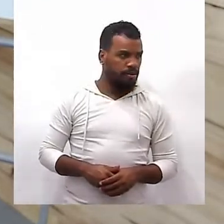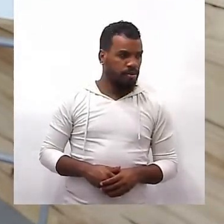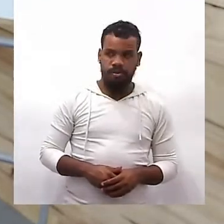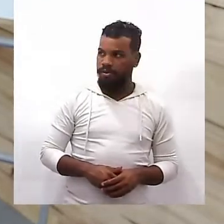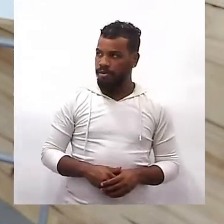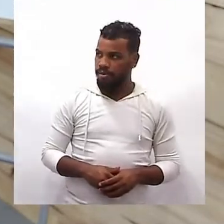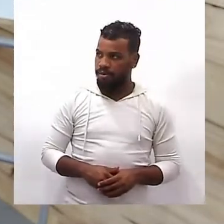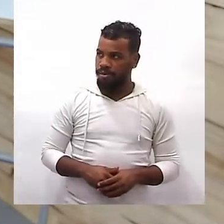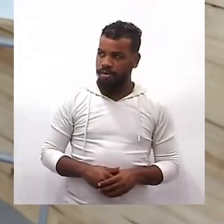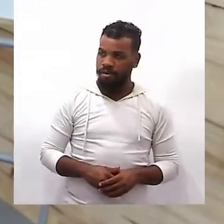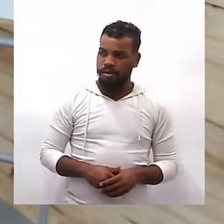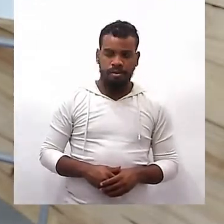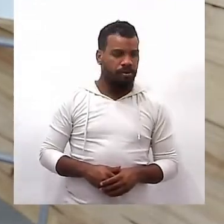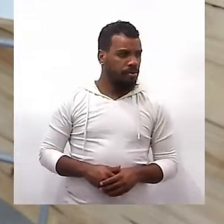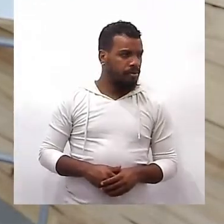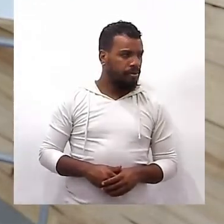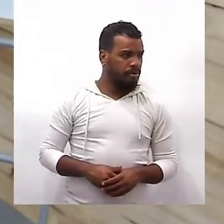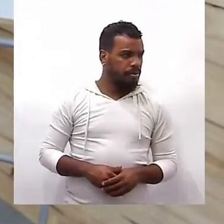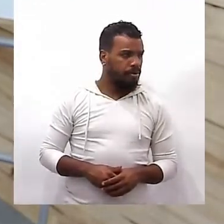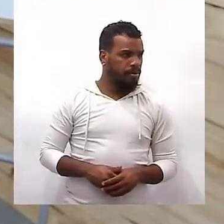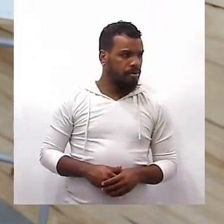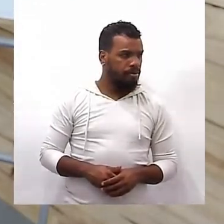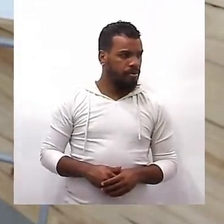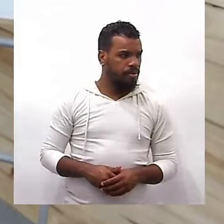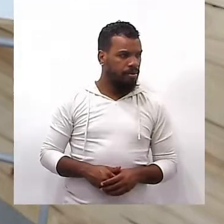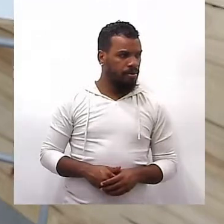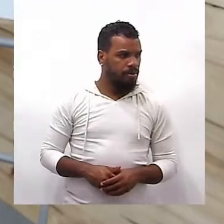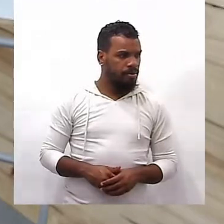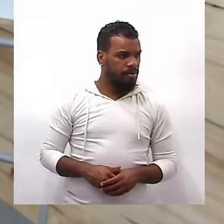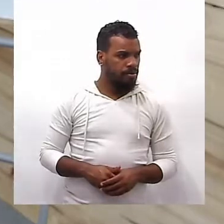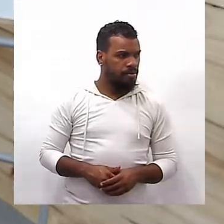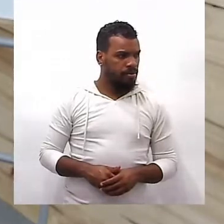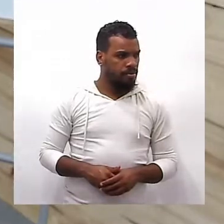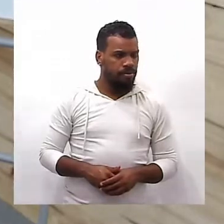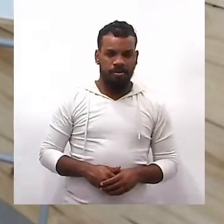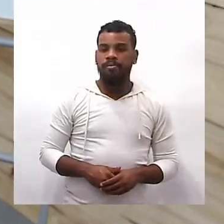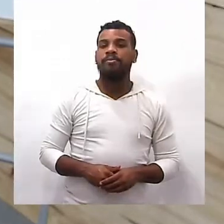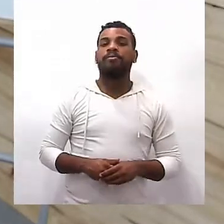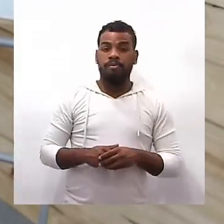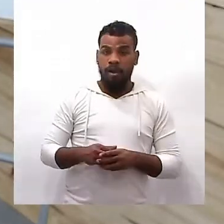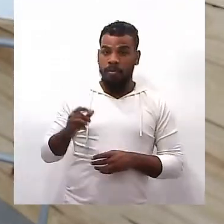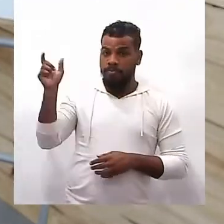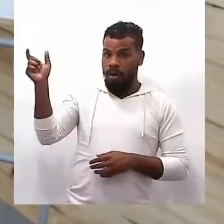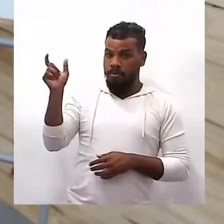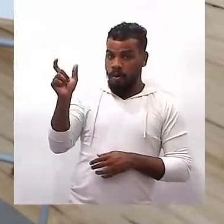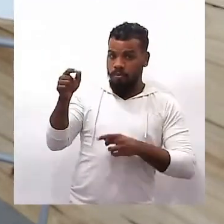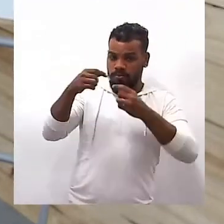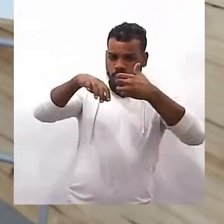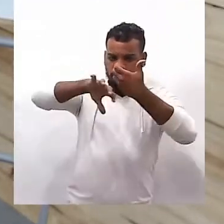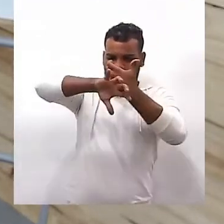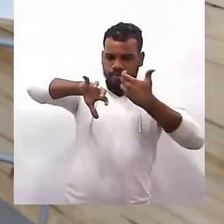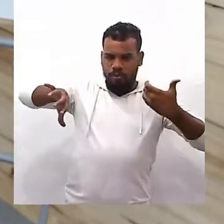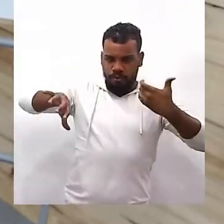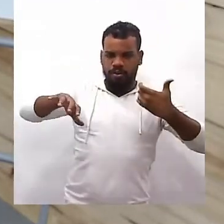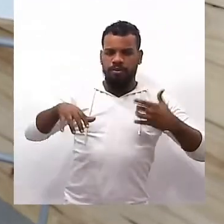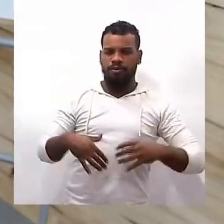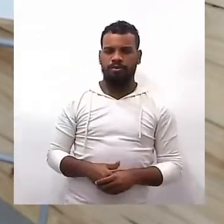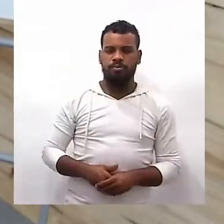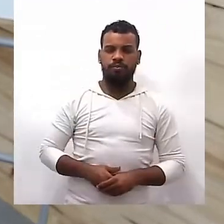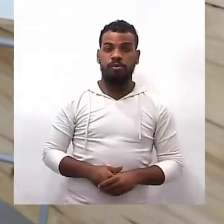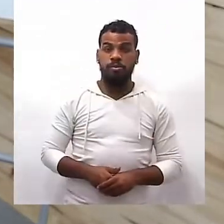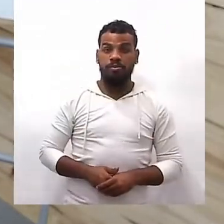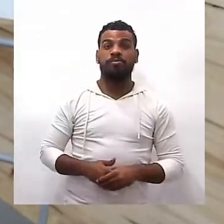Ó, piruvato aqui. Ei, e piruvato aqui. Se